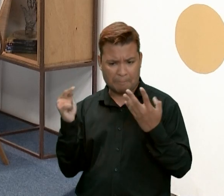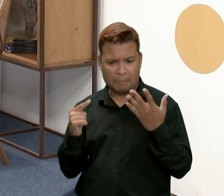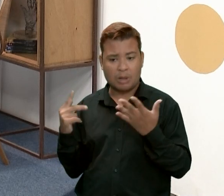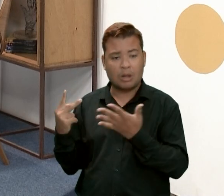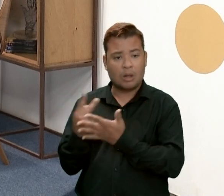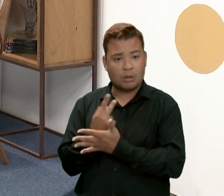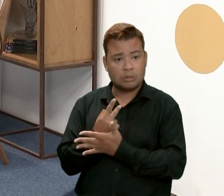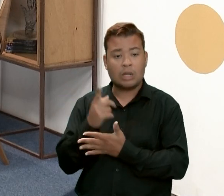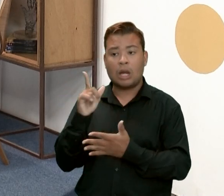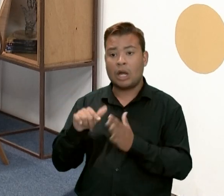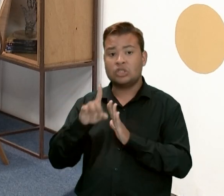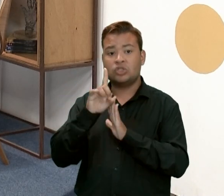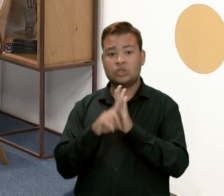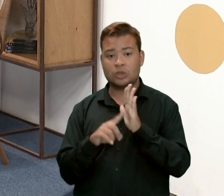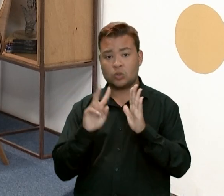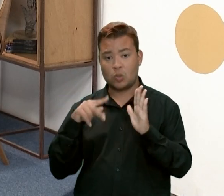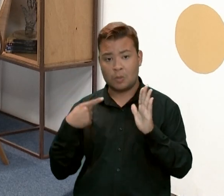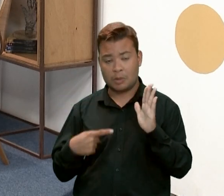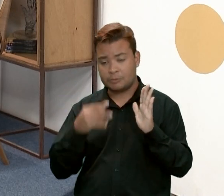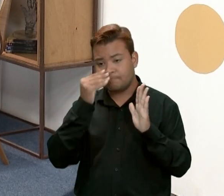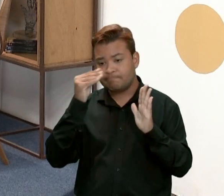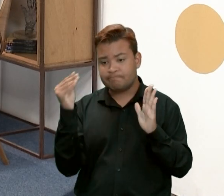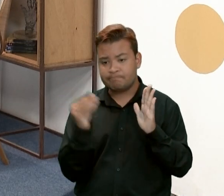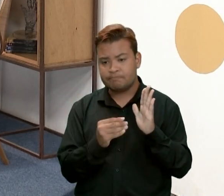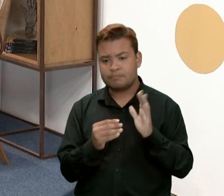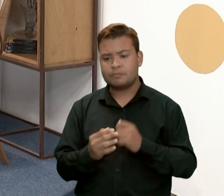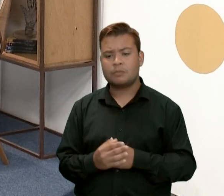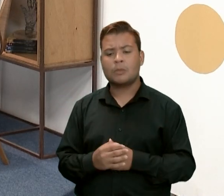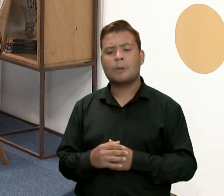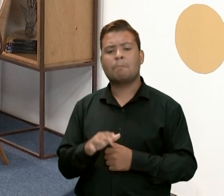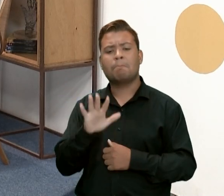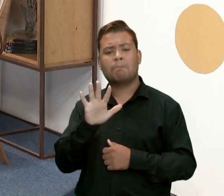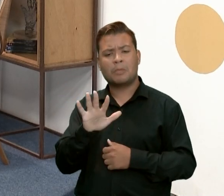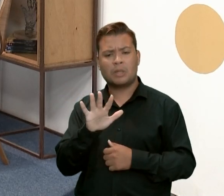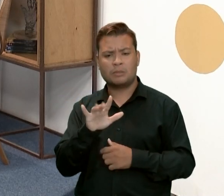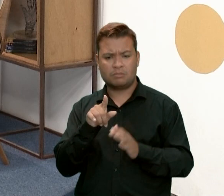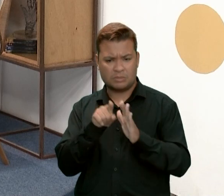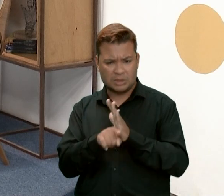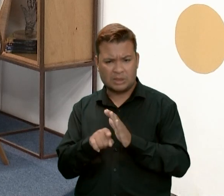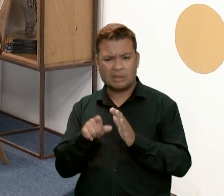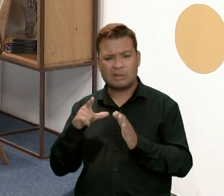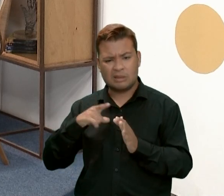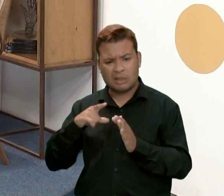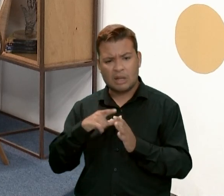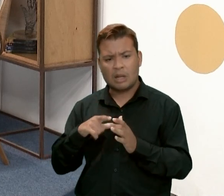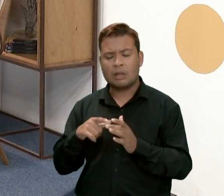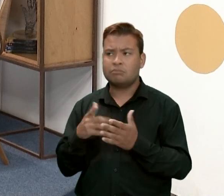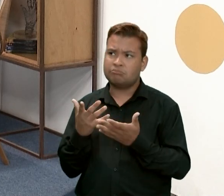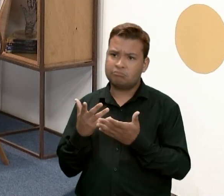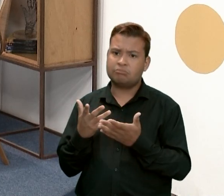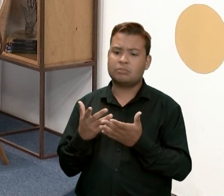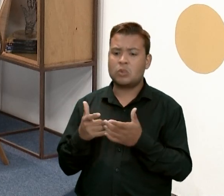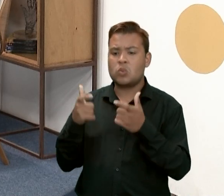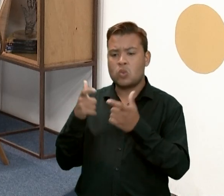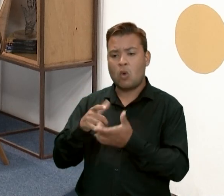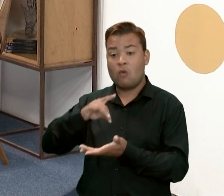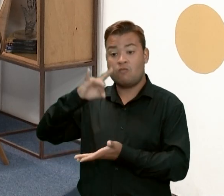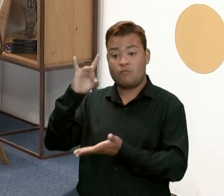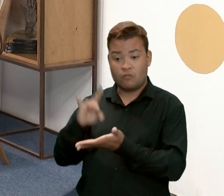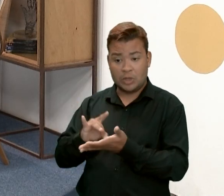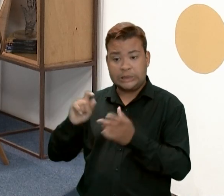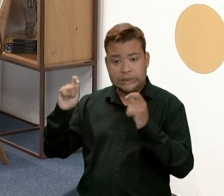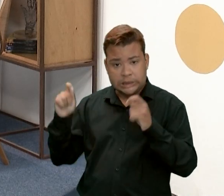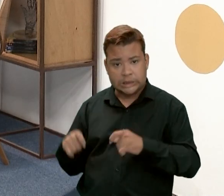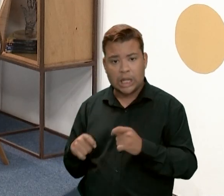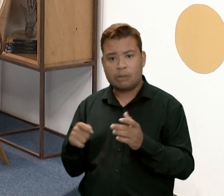foram desrespeitados. Existe algum tipo de canal oficial? É possível,